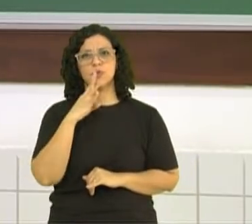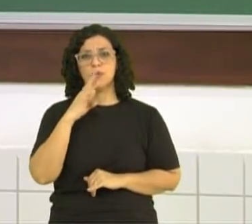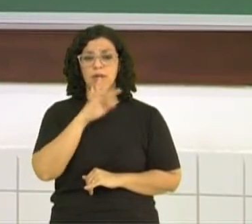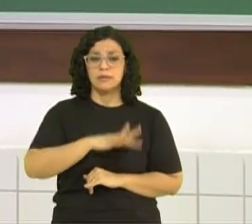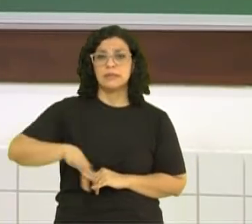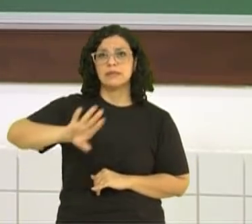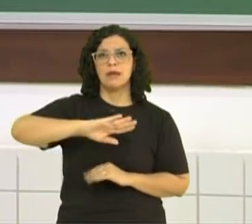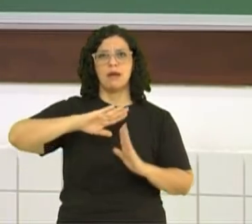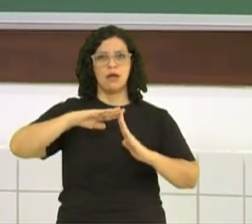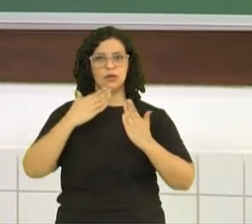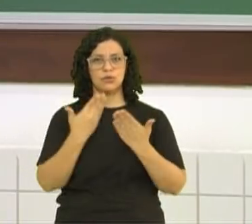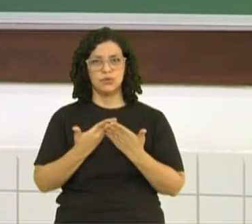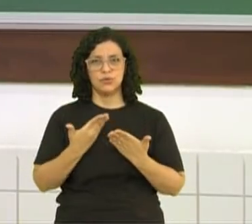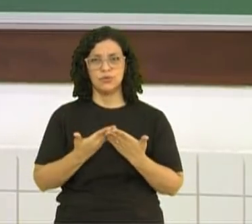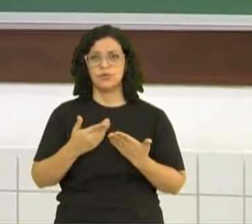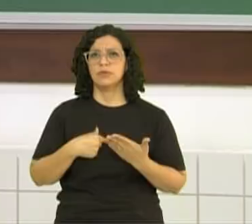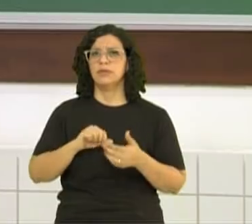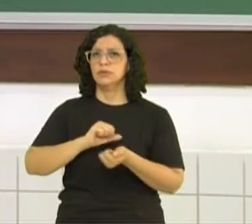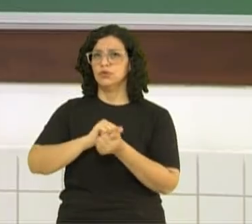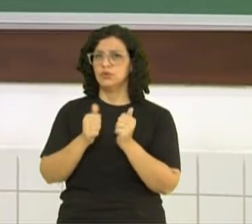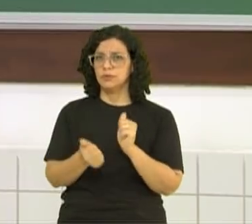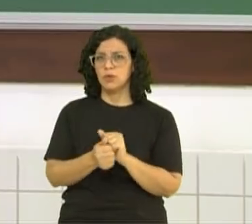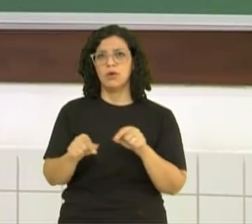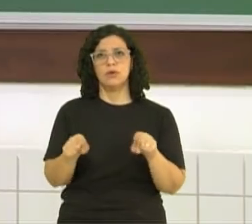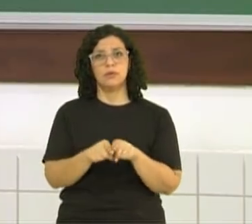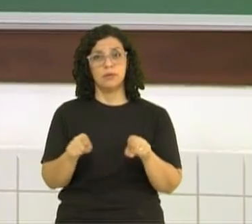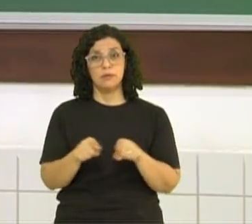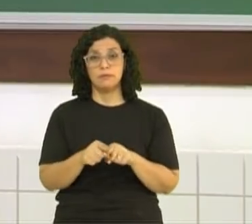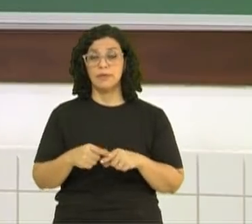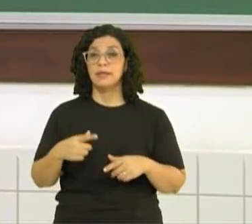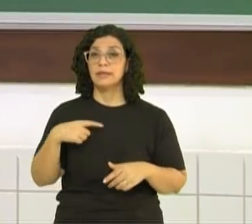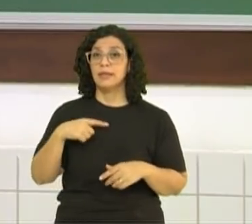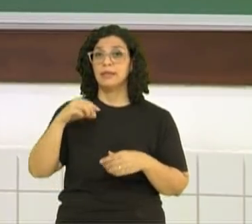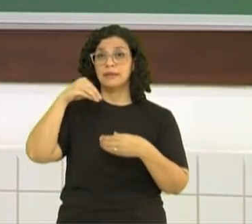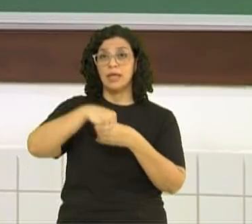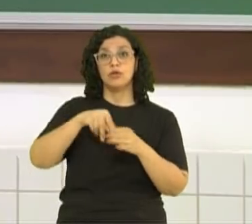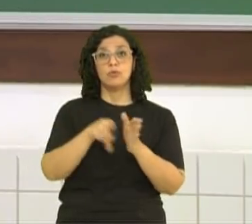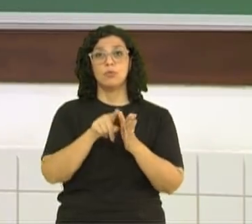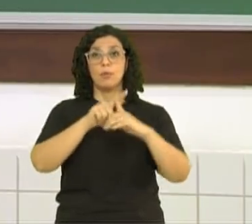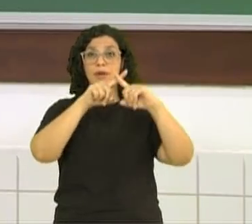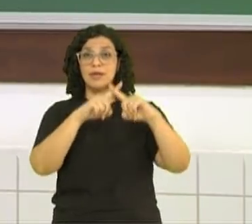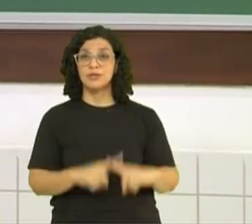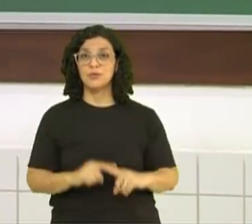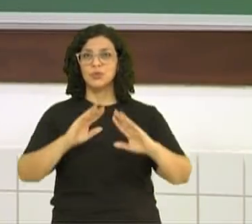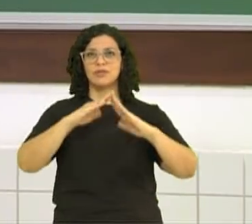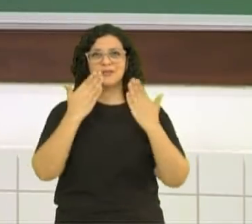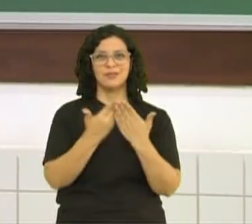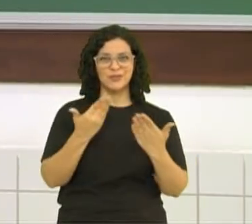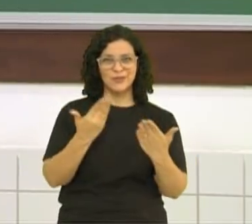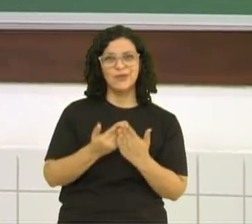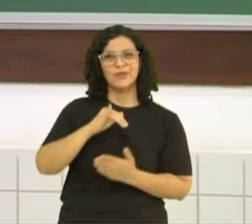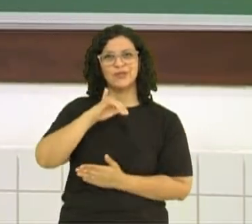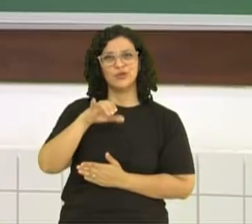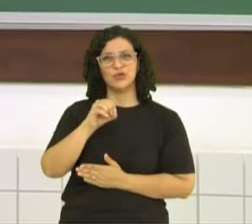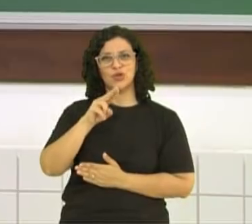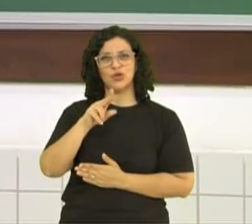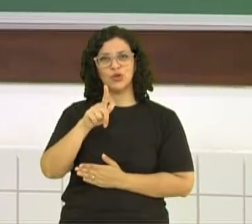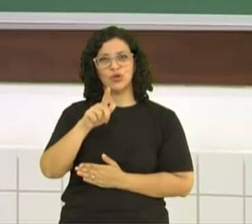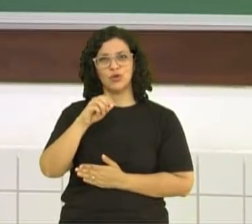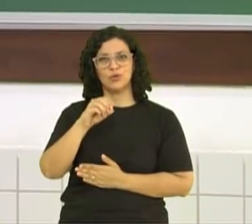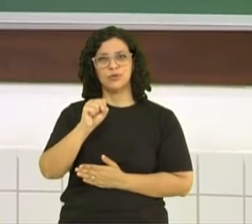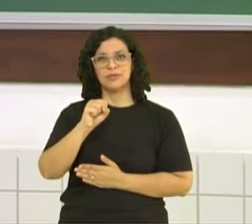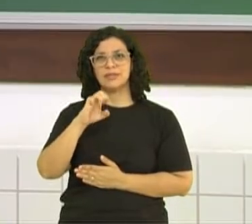cenário escolar. Né? Também são esportes presentes dentro dos jogos escolares, então você já pode ter participado dos